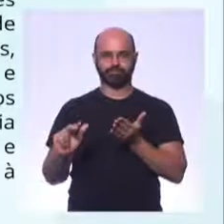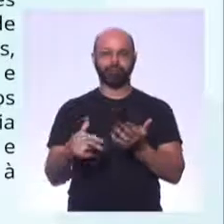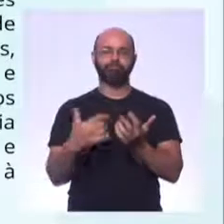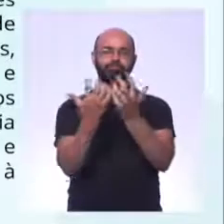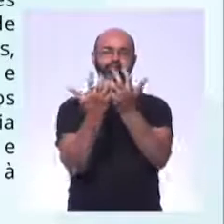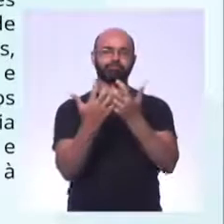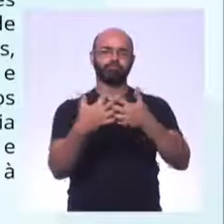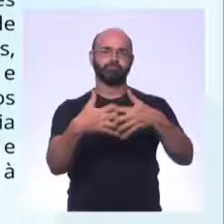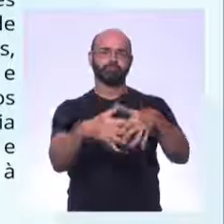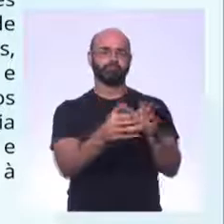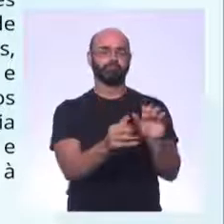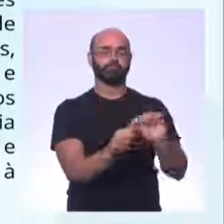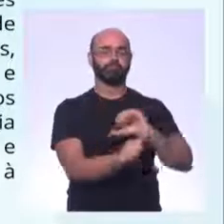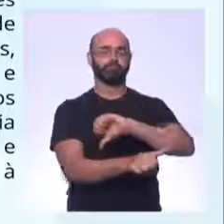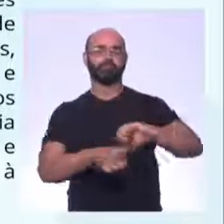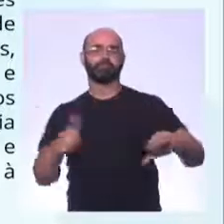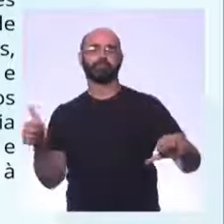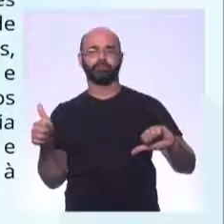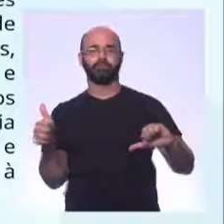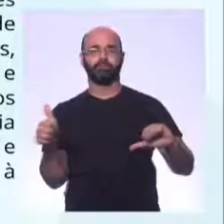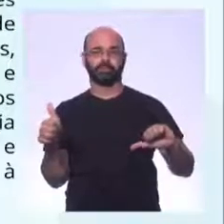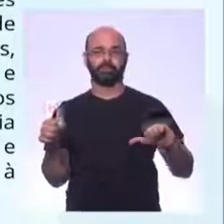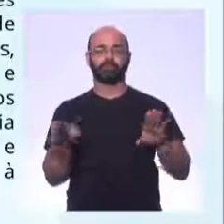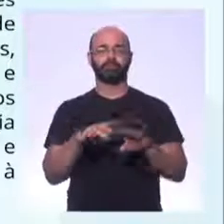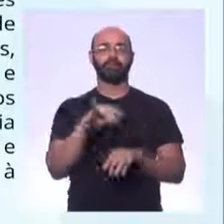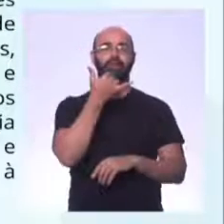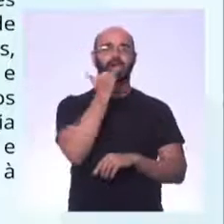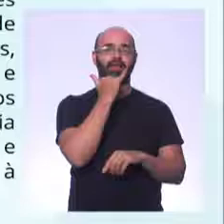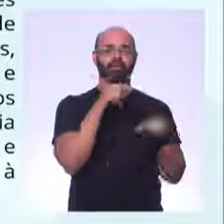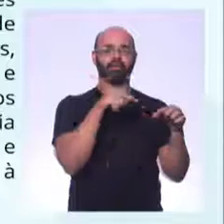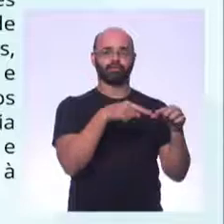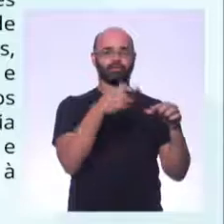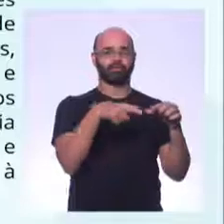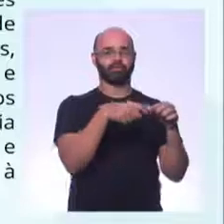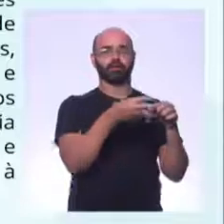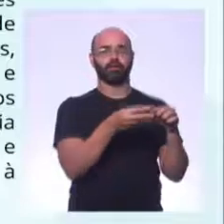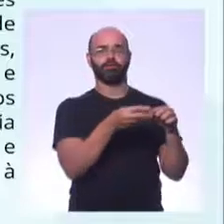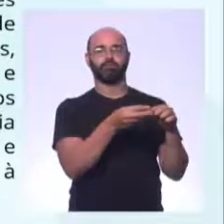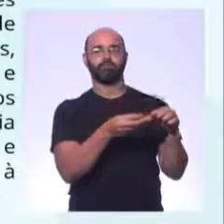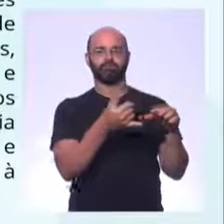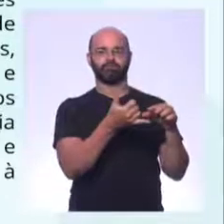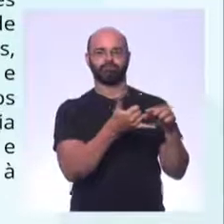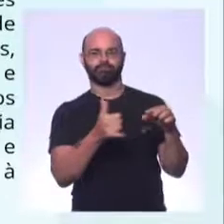de transformação e condução da energia